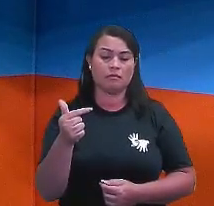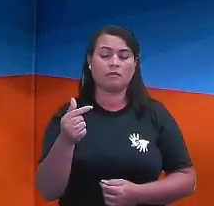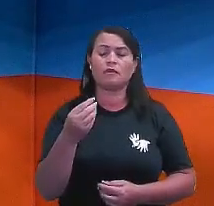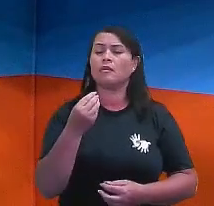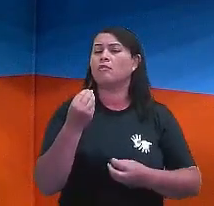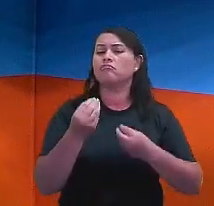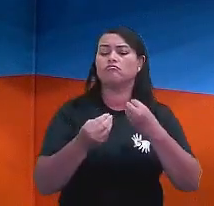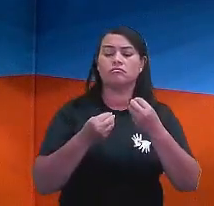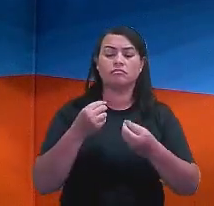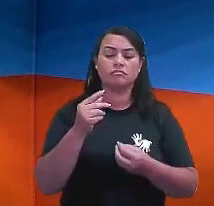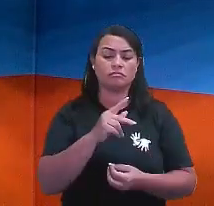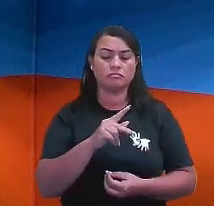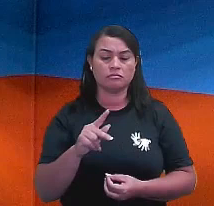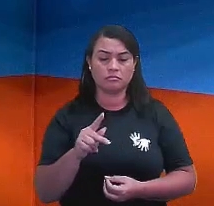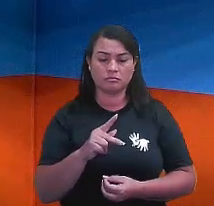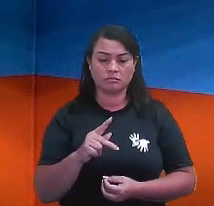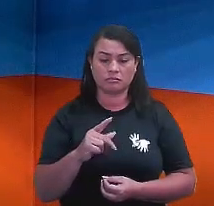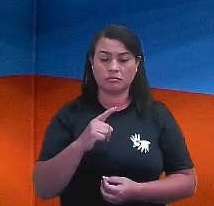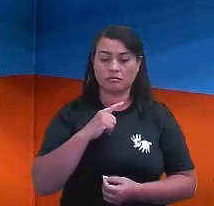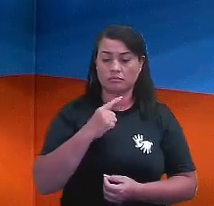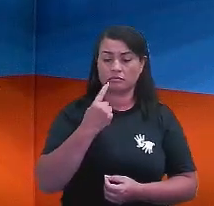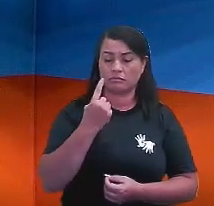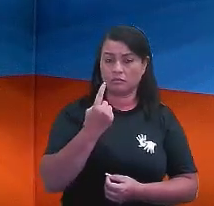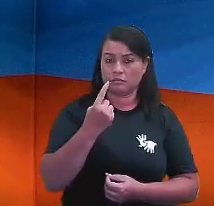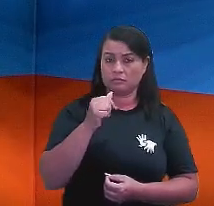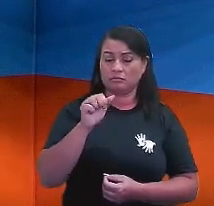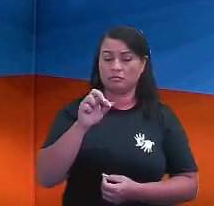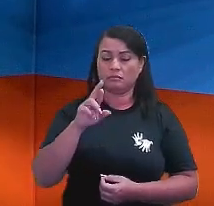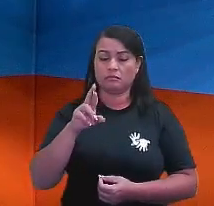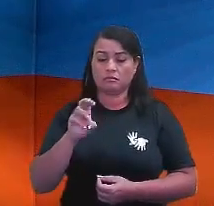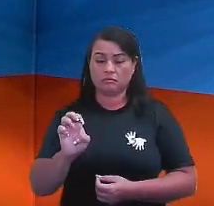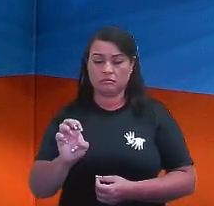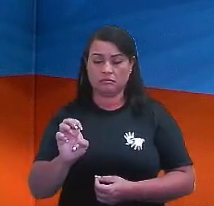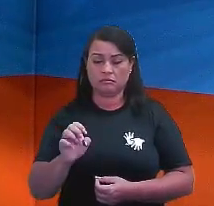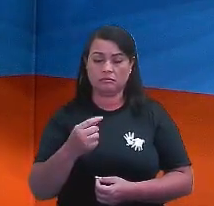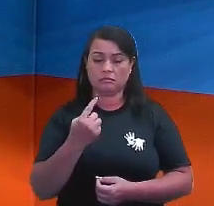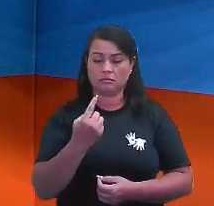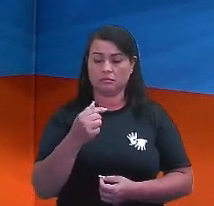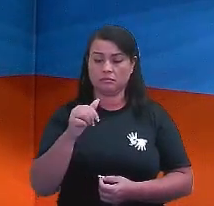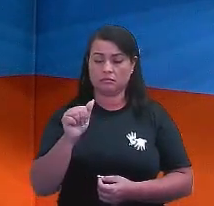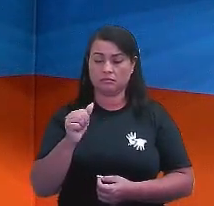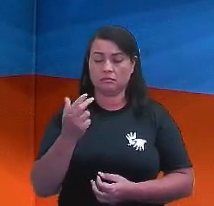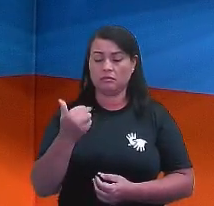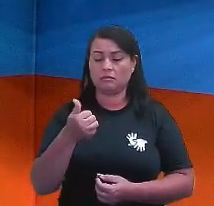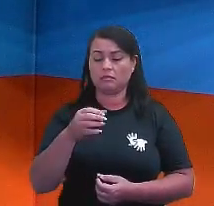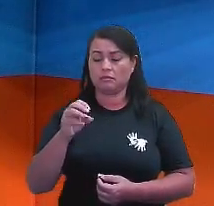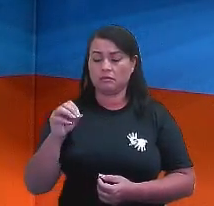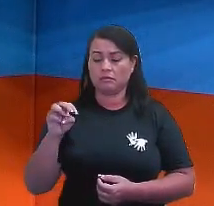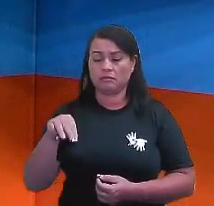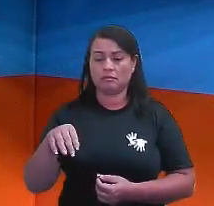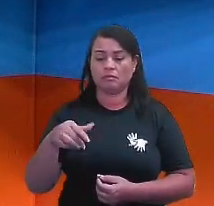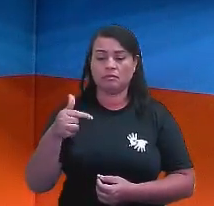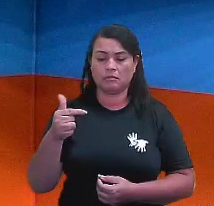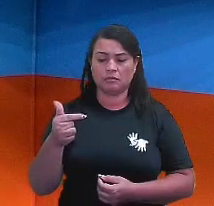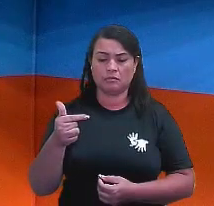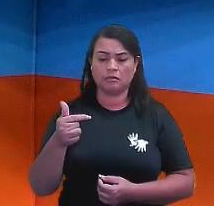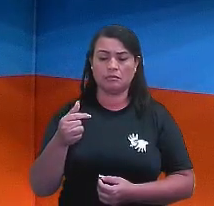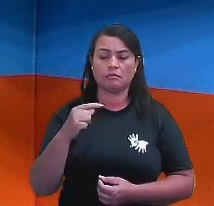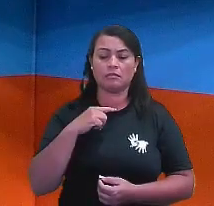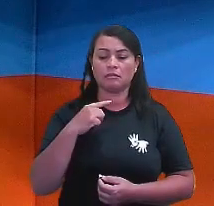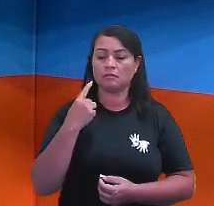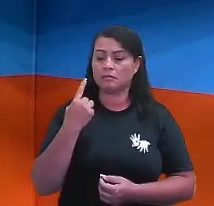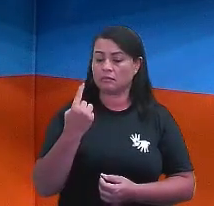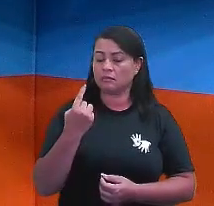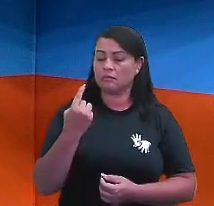isso, professora? Se um are é igual a 100 metros quadrados, 1 centésimo de